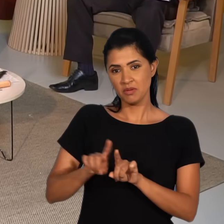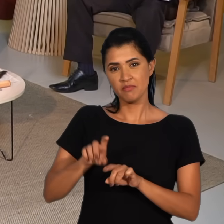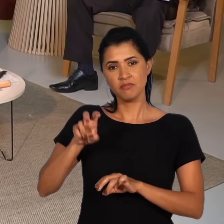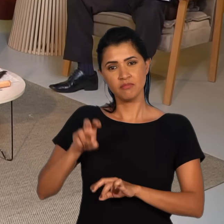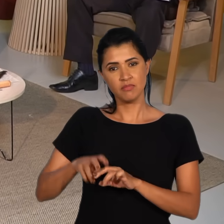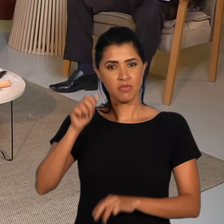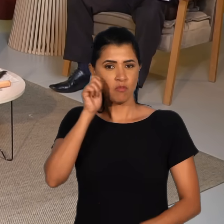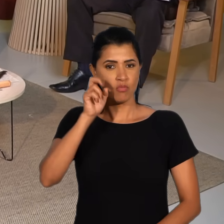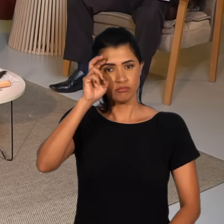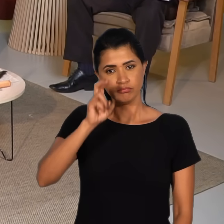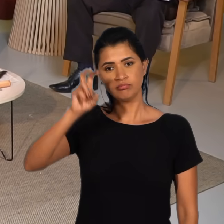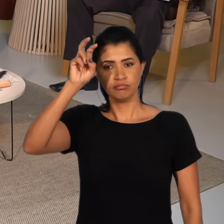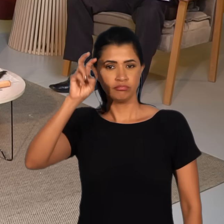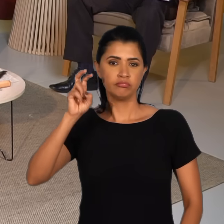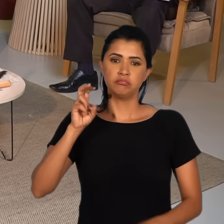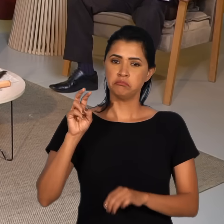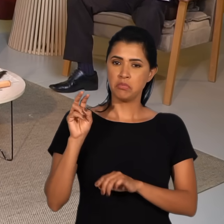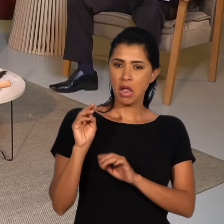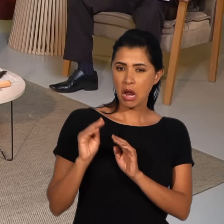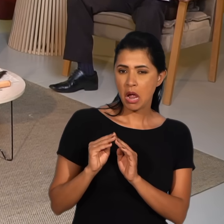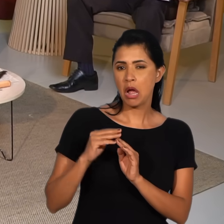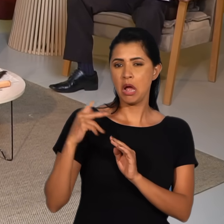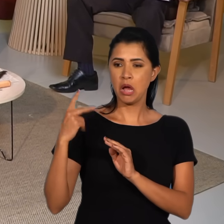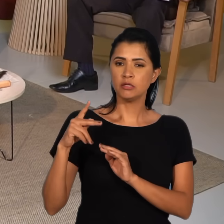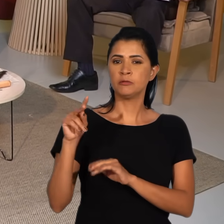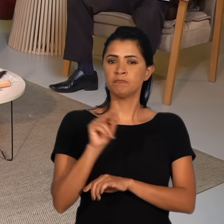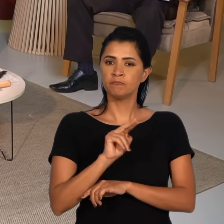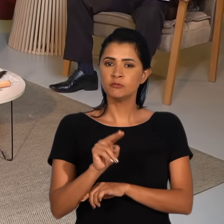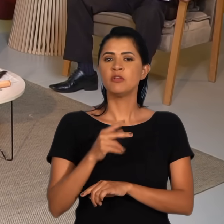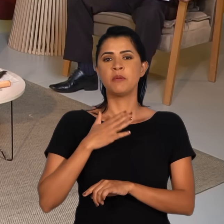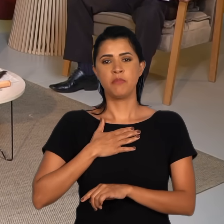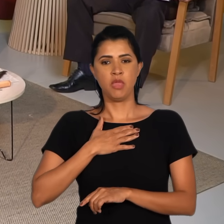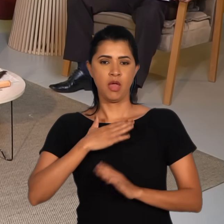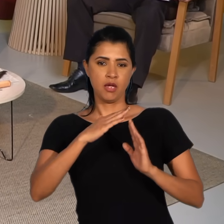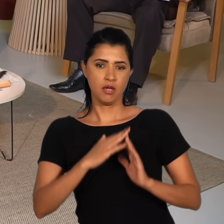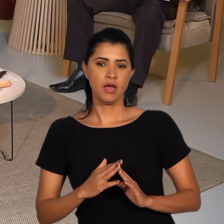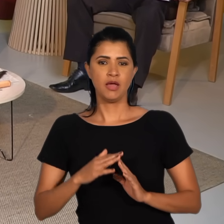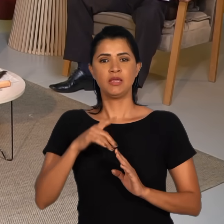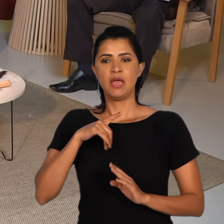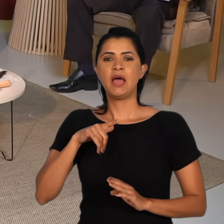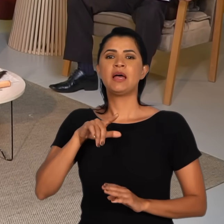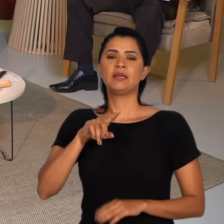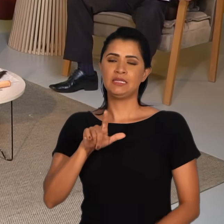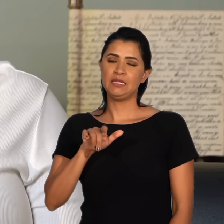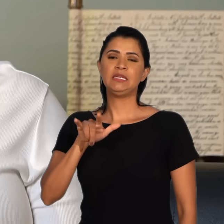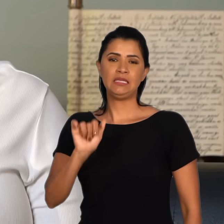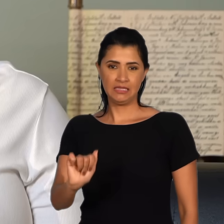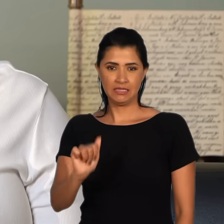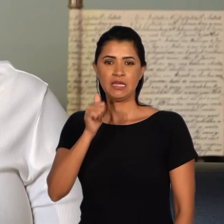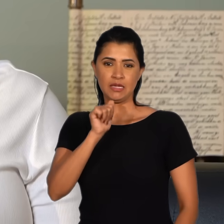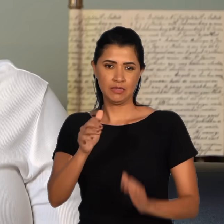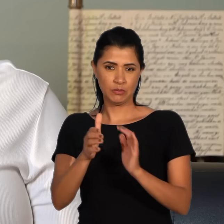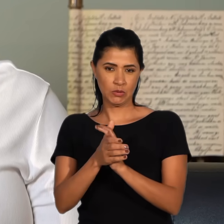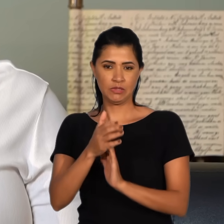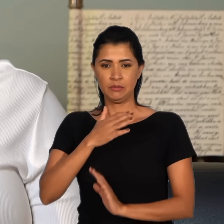Adriano tá aqui uma mulher sábia que edifica o lar e edifica o meu lar Lívia Vilela minha esposa que tá aqui junto com a gente seja muito